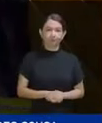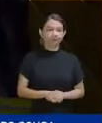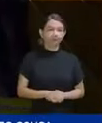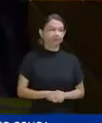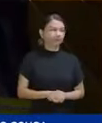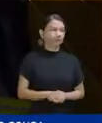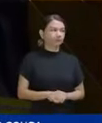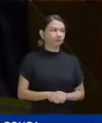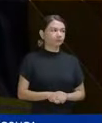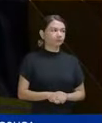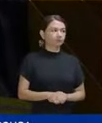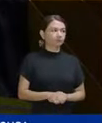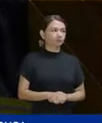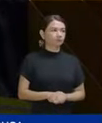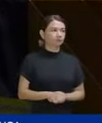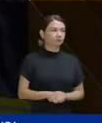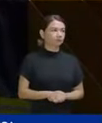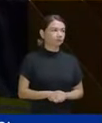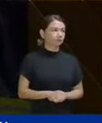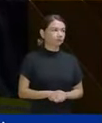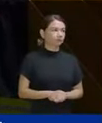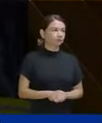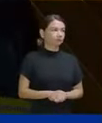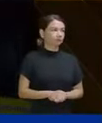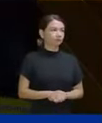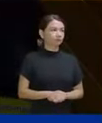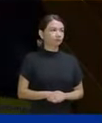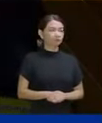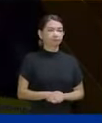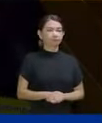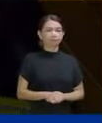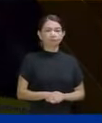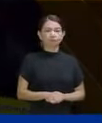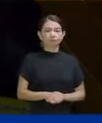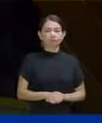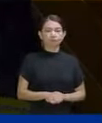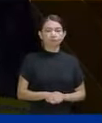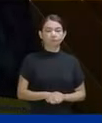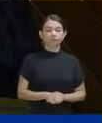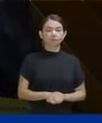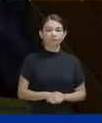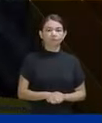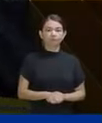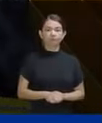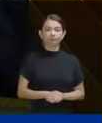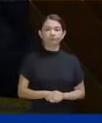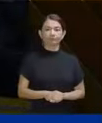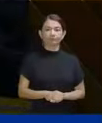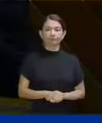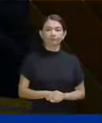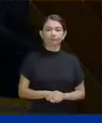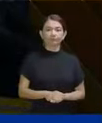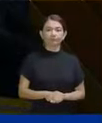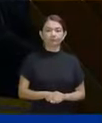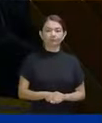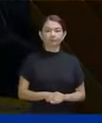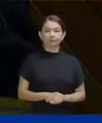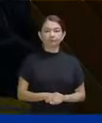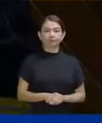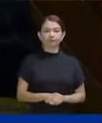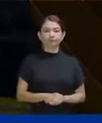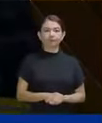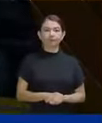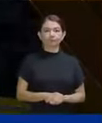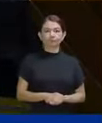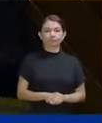Agora foco no juiz Normand de Souza. O juiz Normand de Souza é negro de pele clara, tem cabelos castanhos escuros, lisos, presos para trás, usa